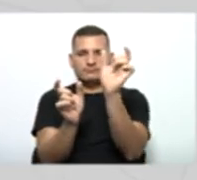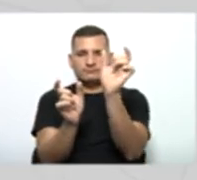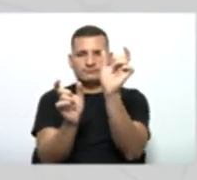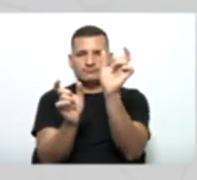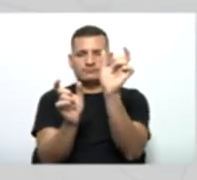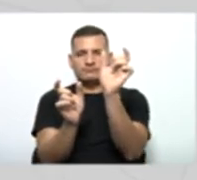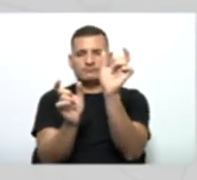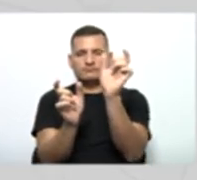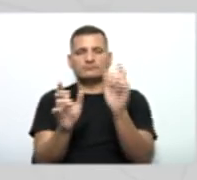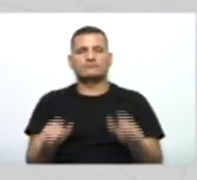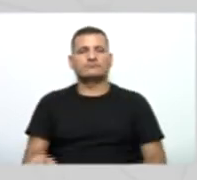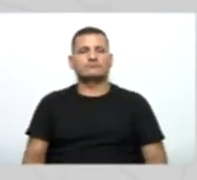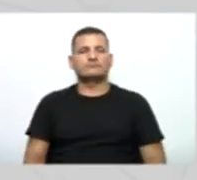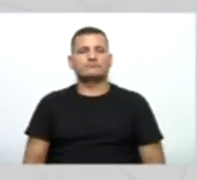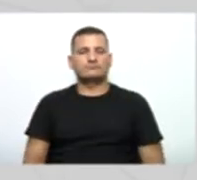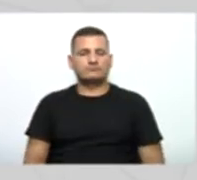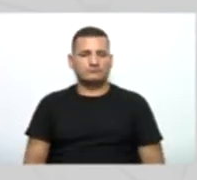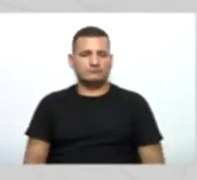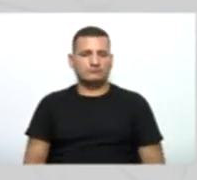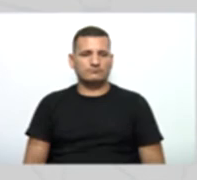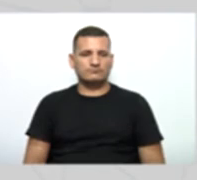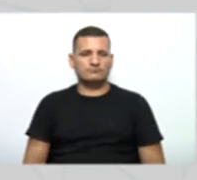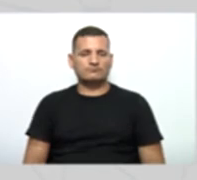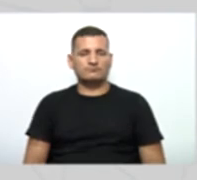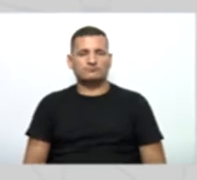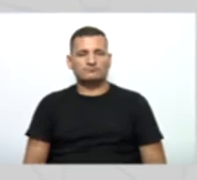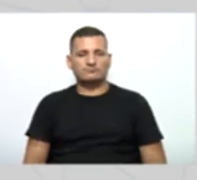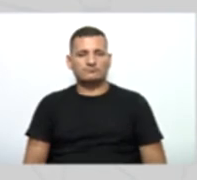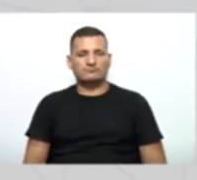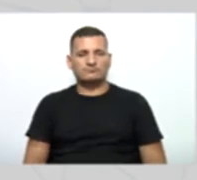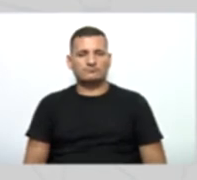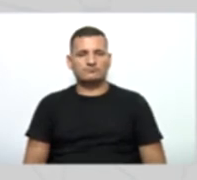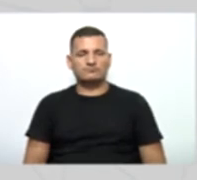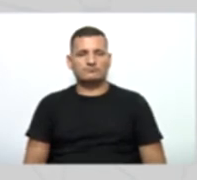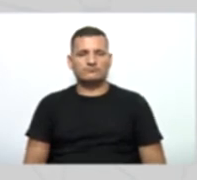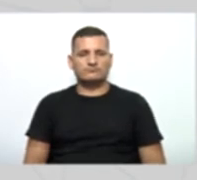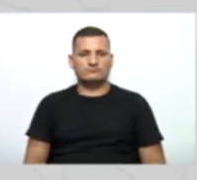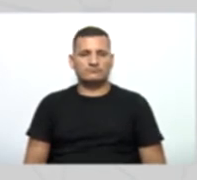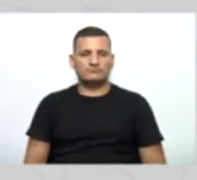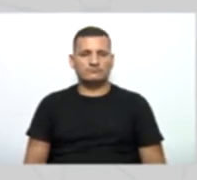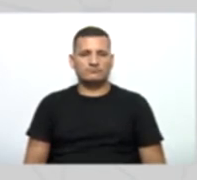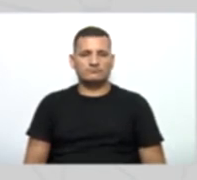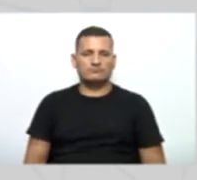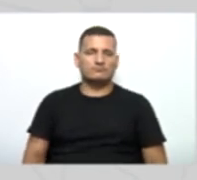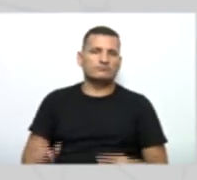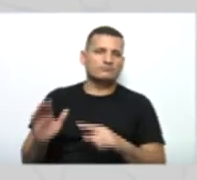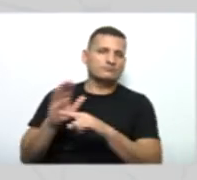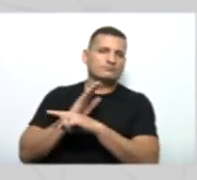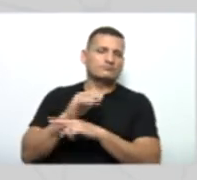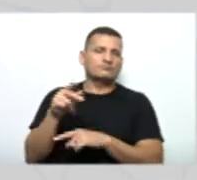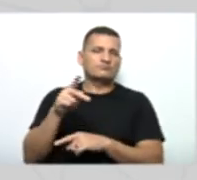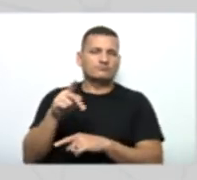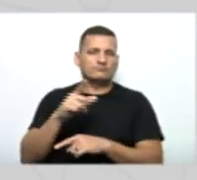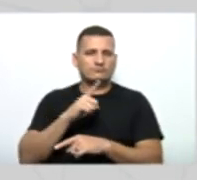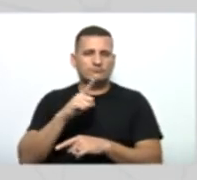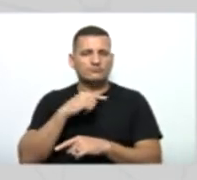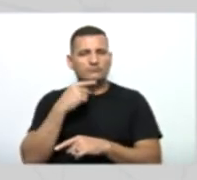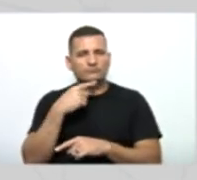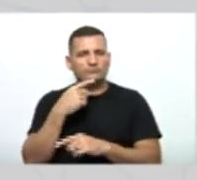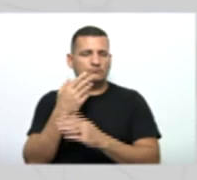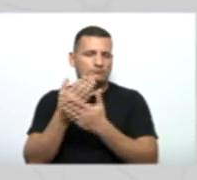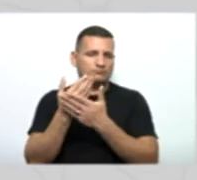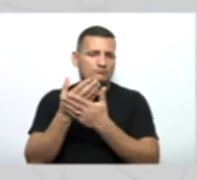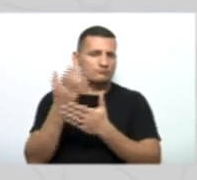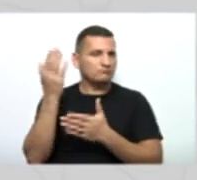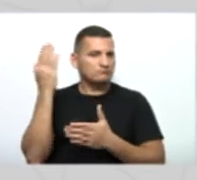dentro do meu comando for. Beleza? Professor Eduardo, surgiu alguma dúvida aí, relembrando a aula passada?